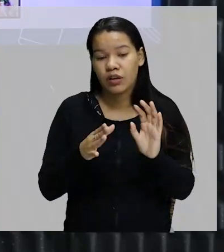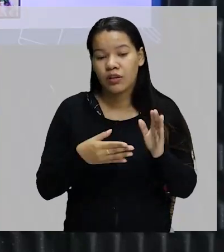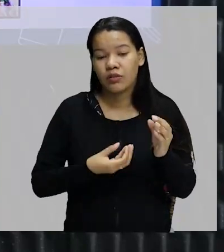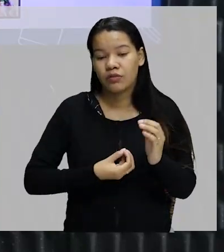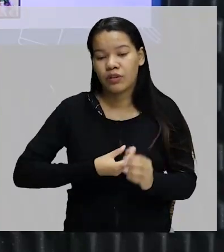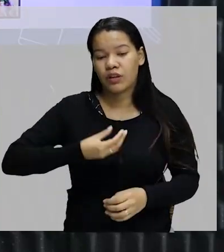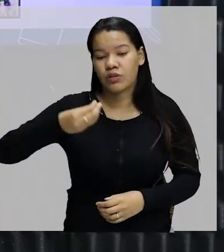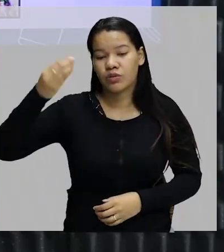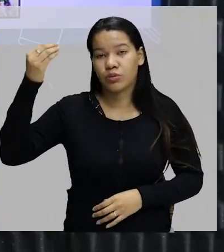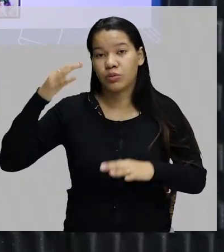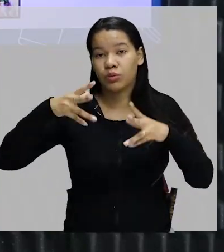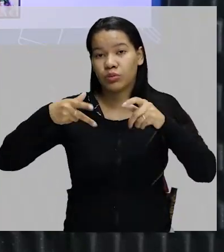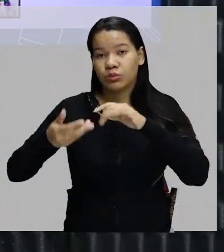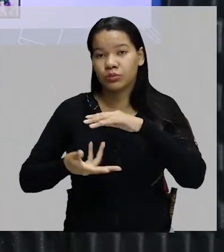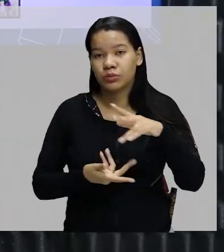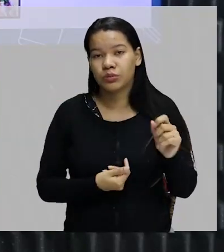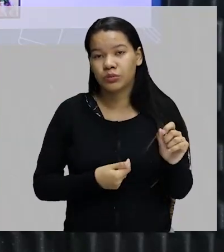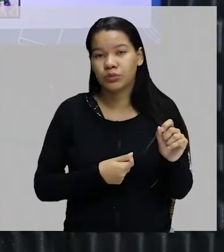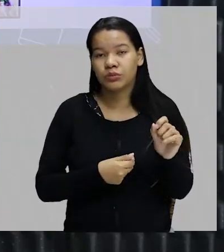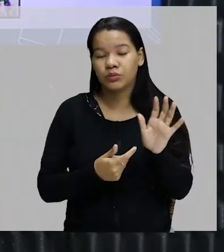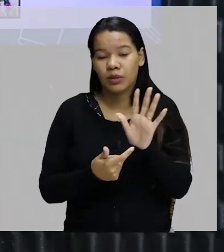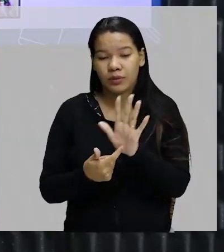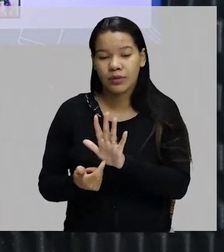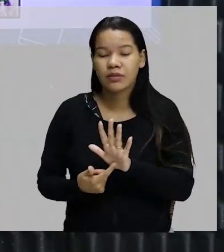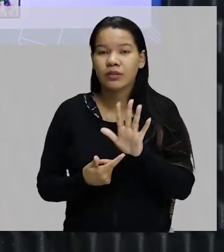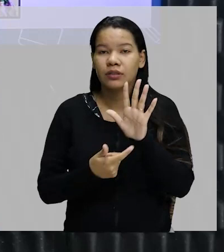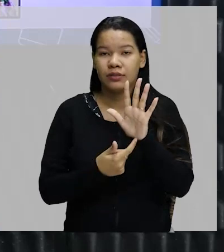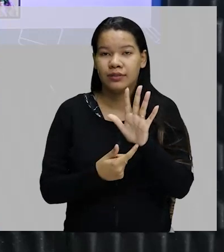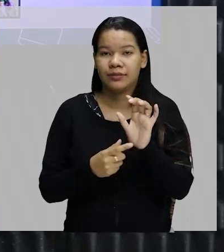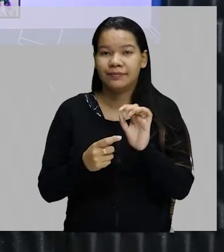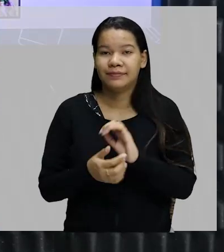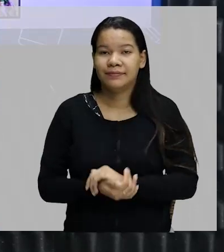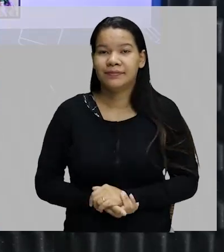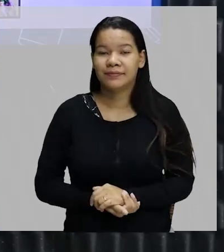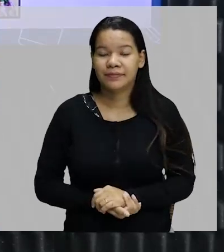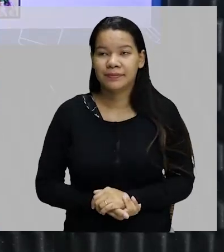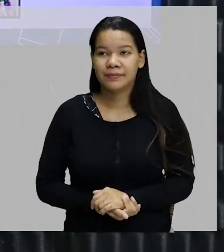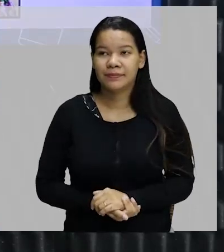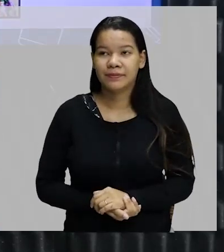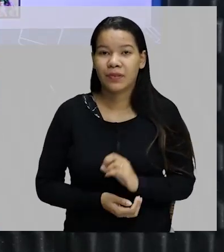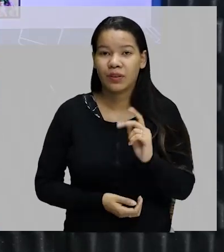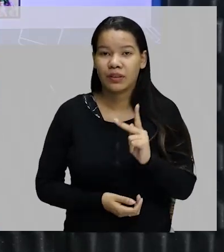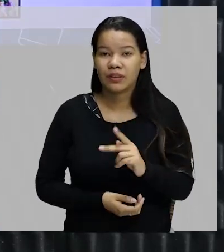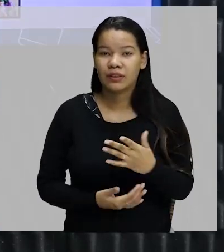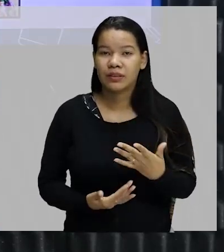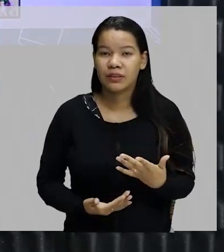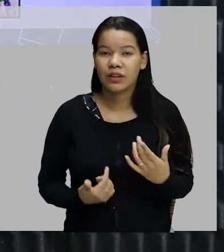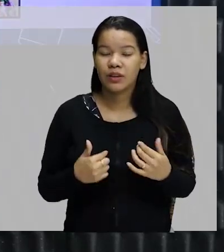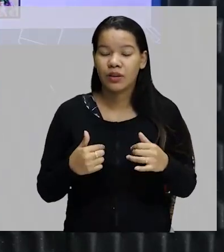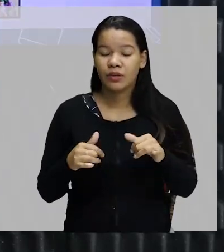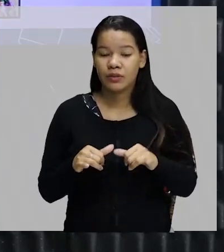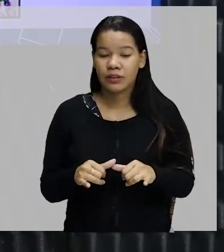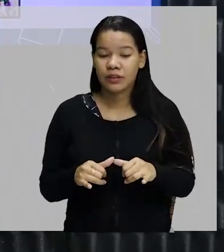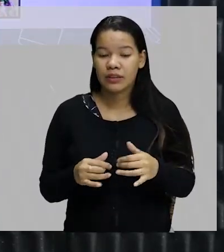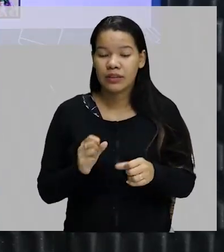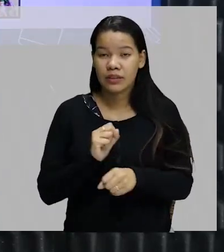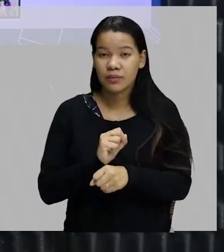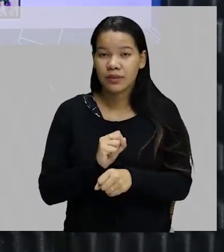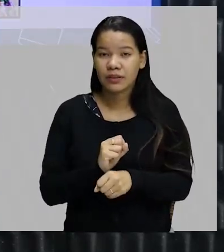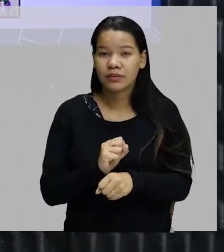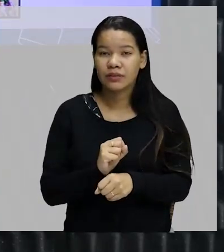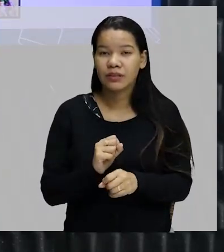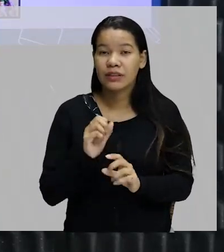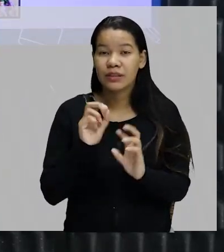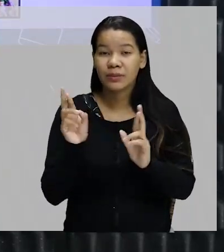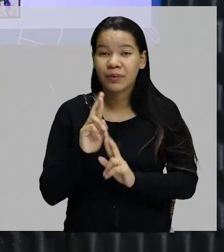apresentação, que é o Bumba Meu Boi do Maranhão. Tá certo? É da Companhia Barrica. Então, galerinha, eu vou ficando por aqui. Eu espero que vocês